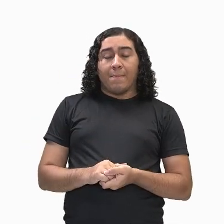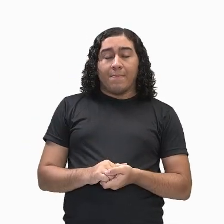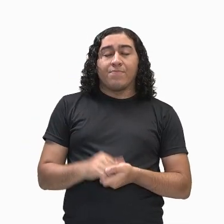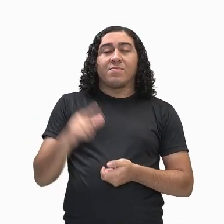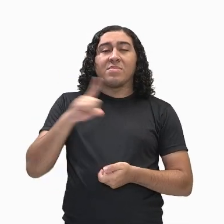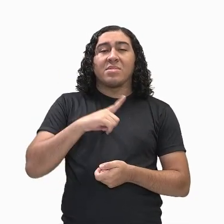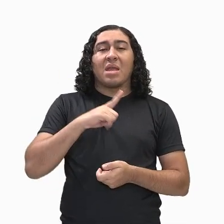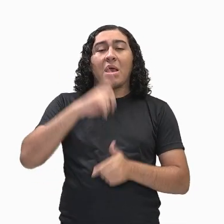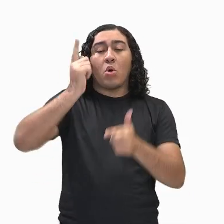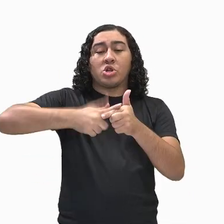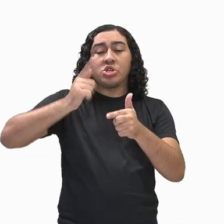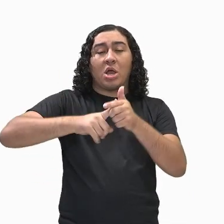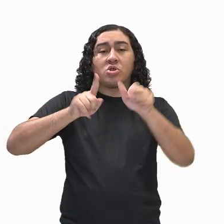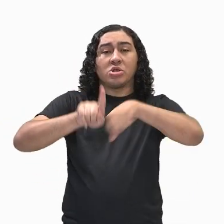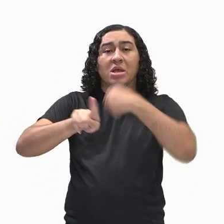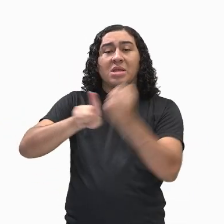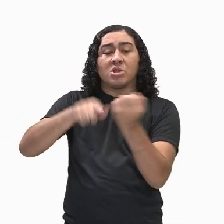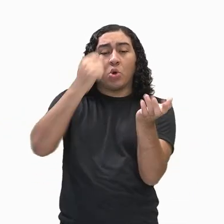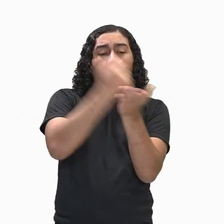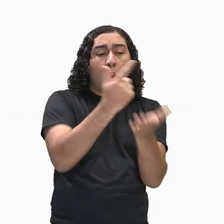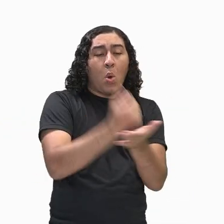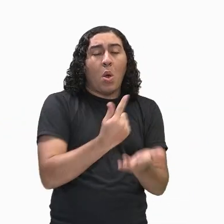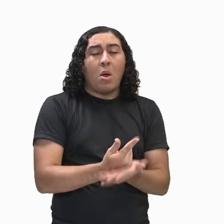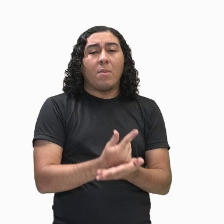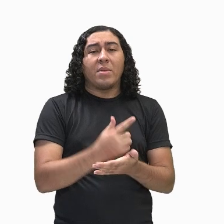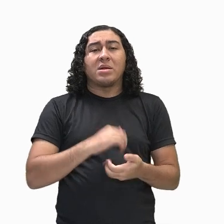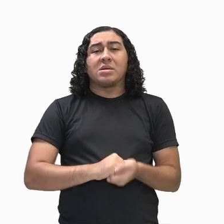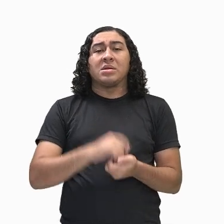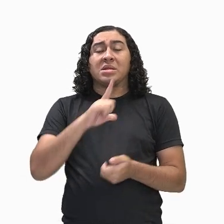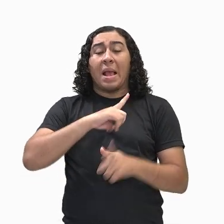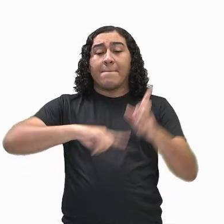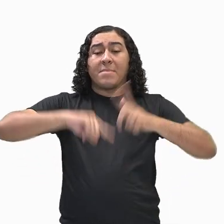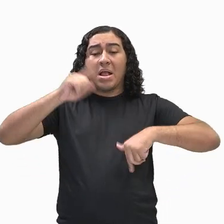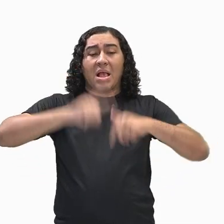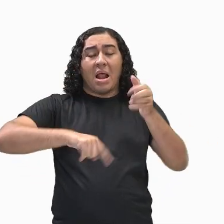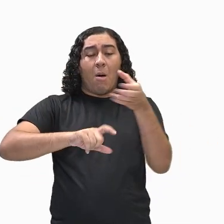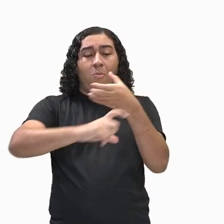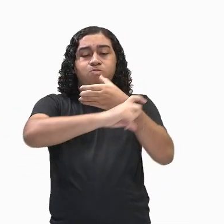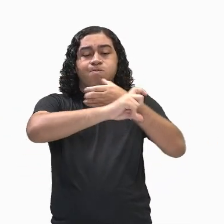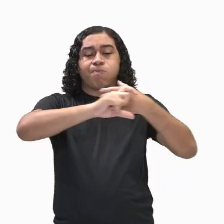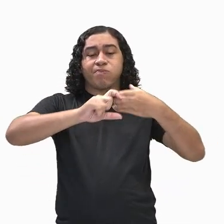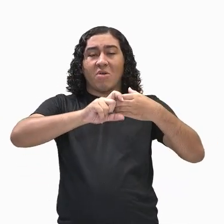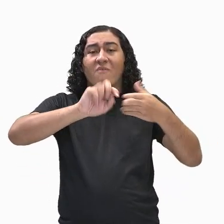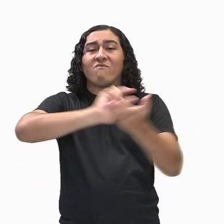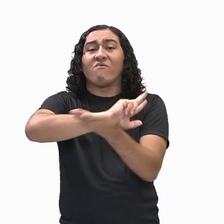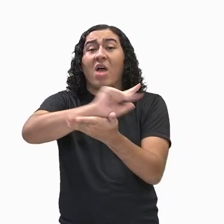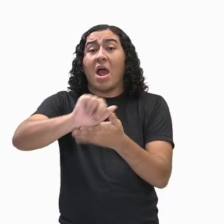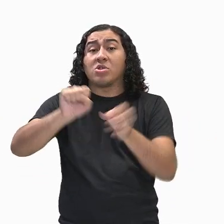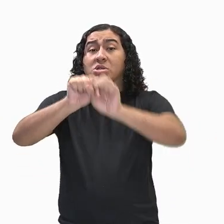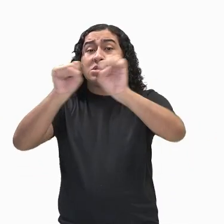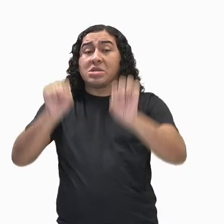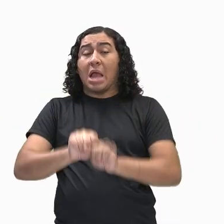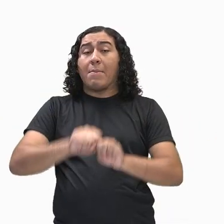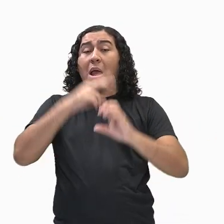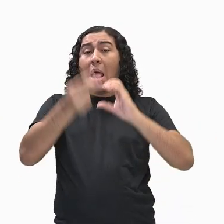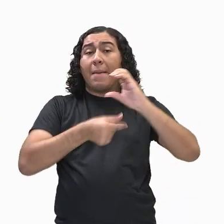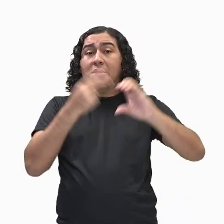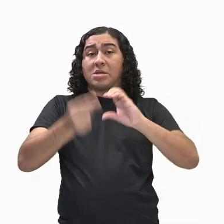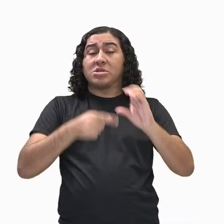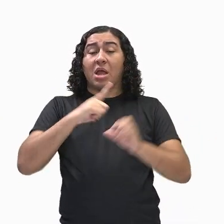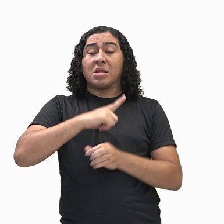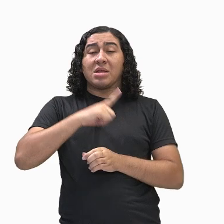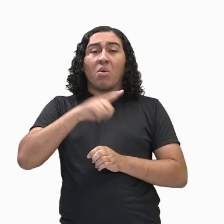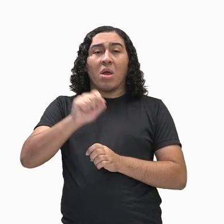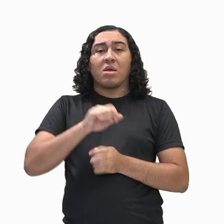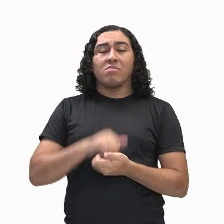intenção era discutir a função dos rótulos, dos produtos em série do sistema capitalismo que levava ao consumismo.